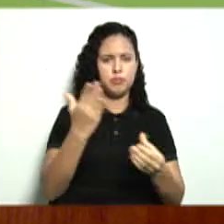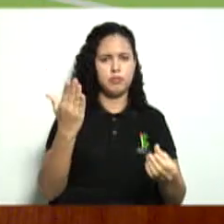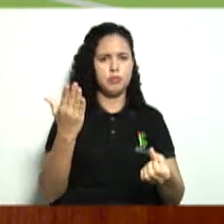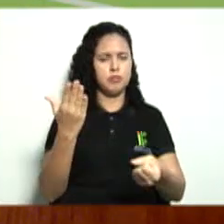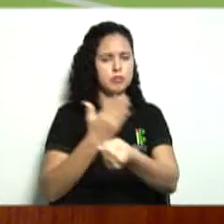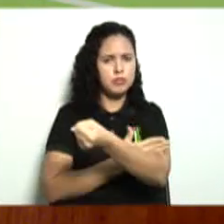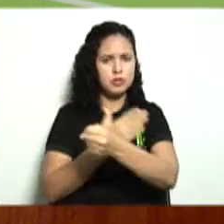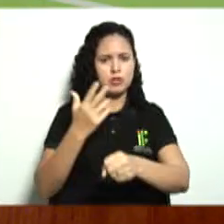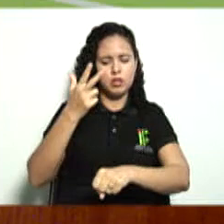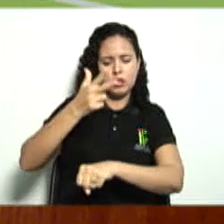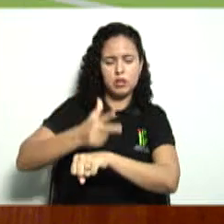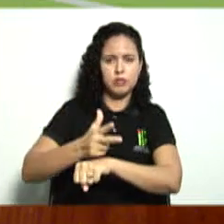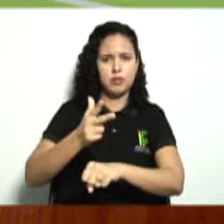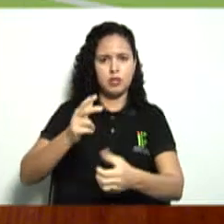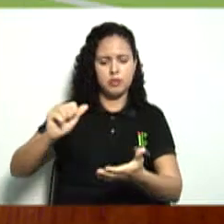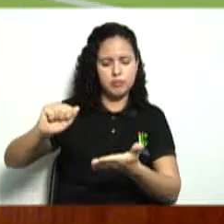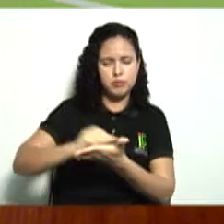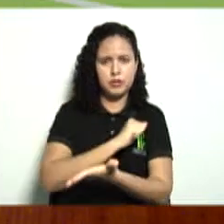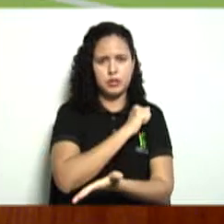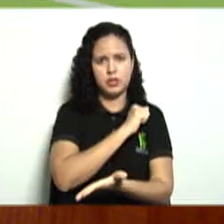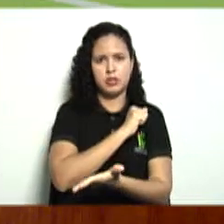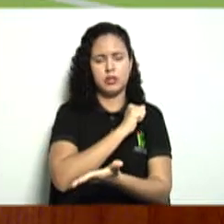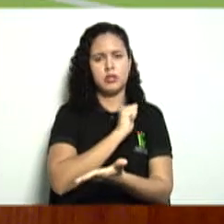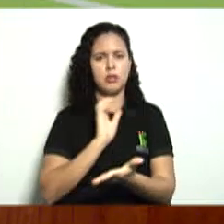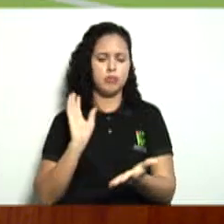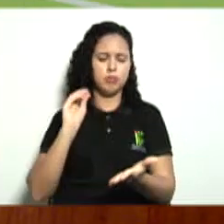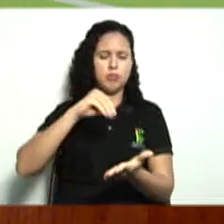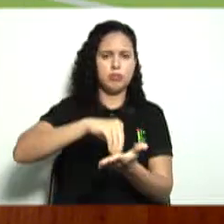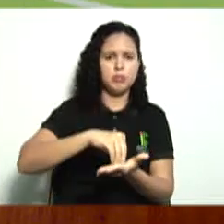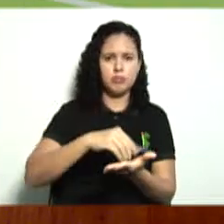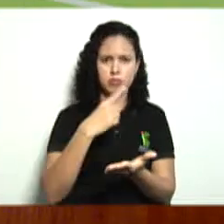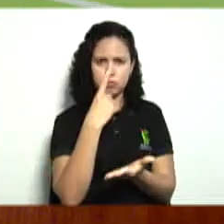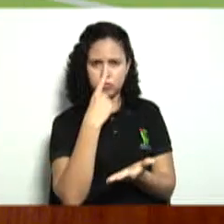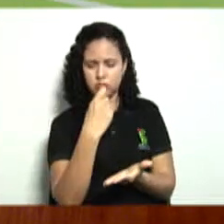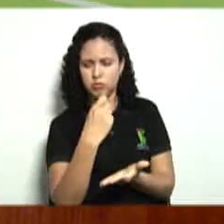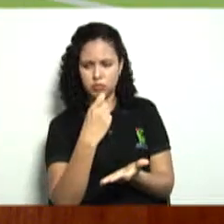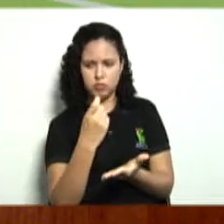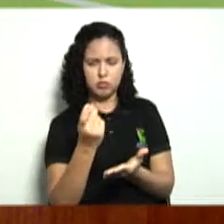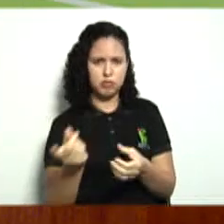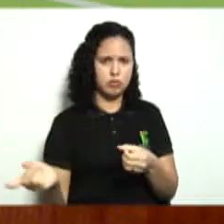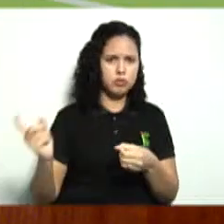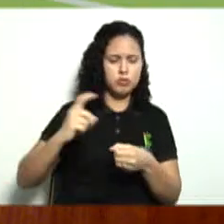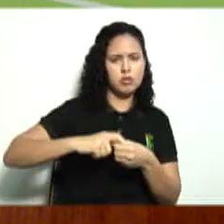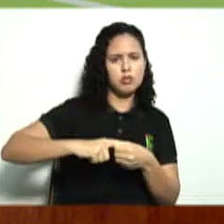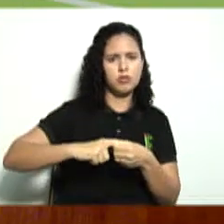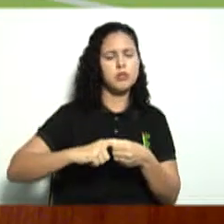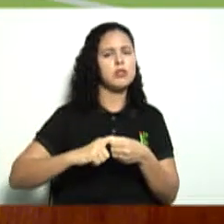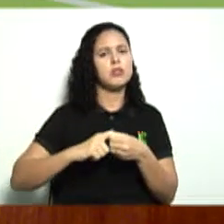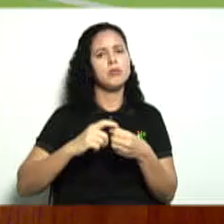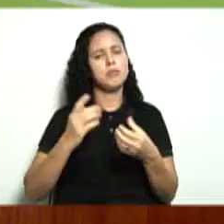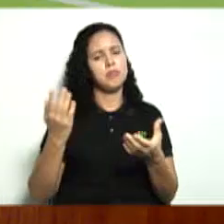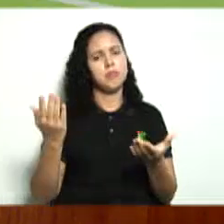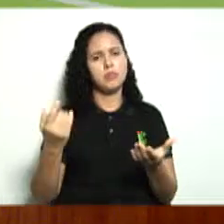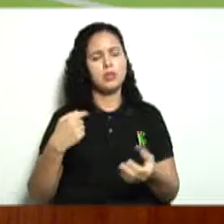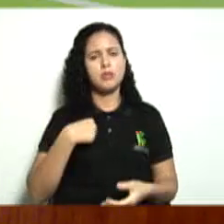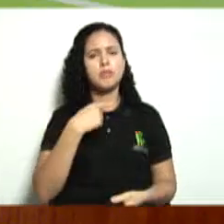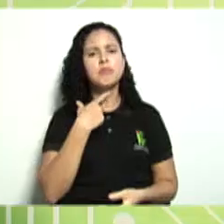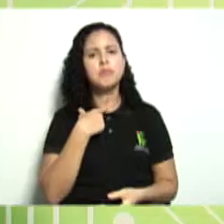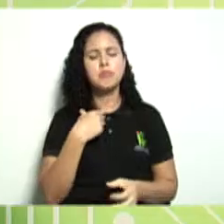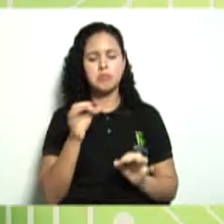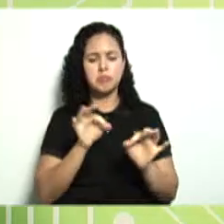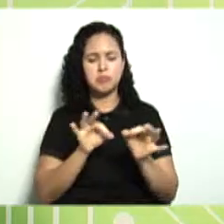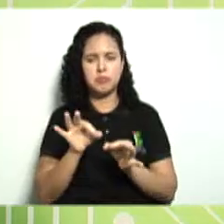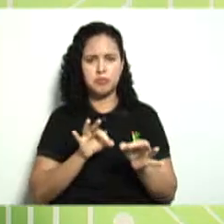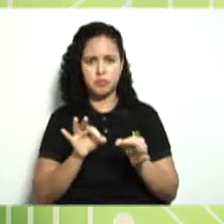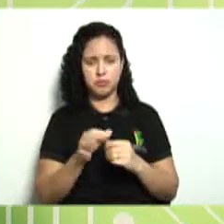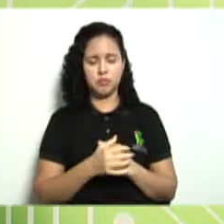posso excluir, posso movimentar para a lixeira, posso retornar da lixeira, fazer aquilo que eu quiser com os meus arquivos dentro do computador. Não é isso, Luiz? É isso